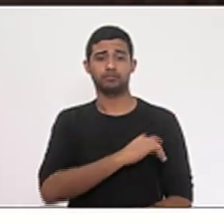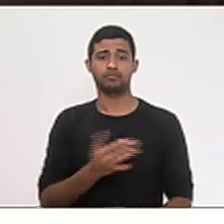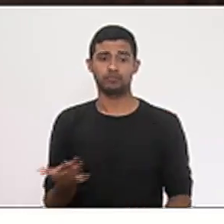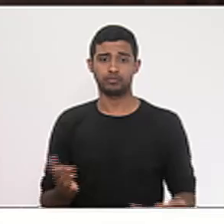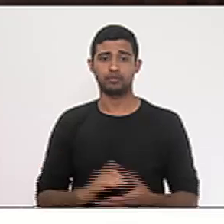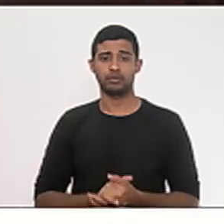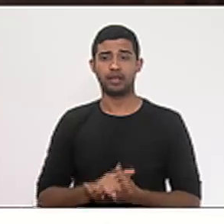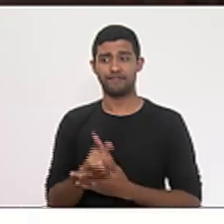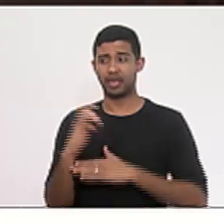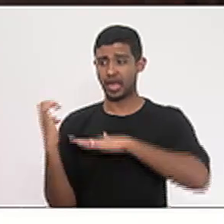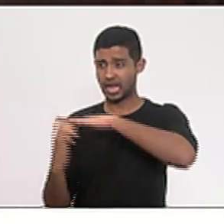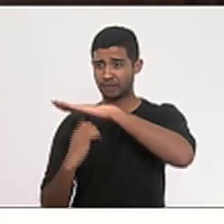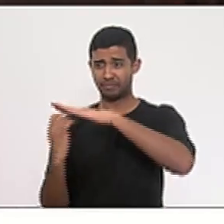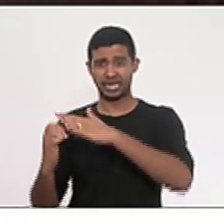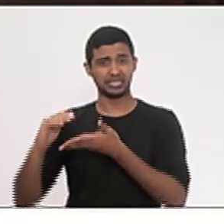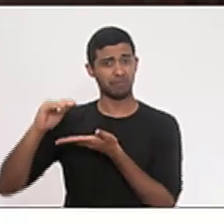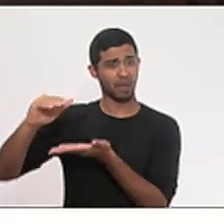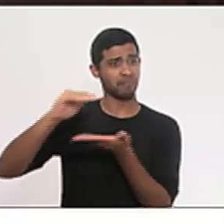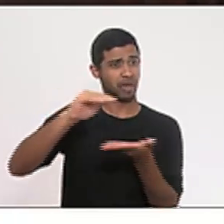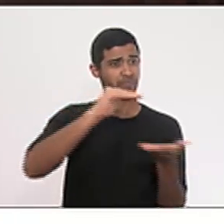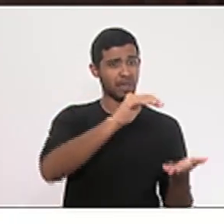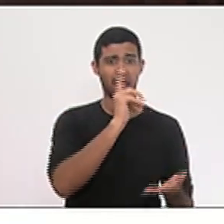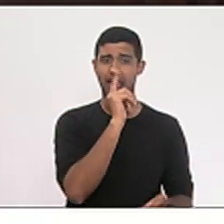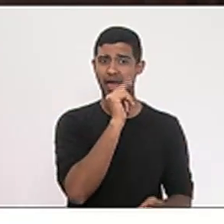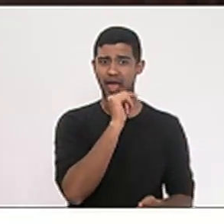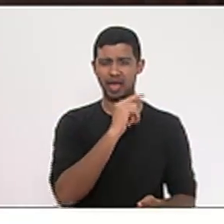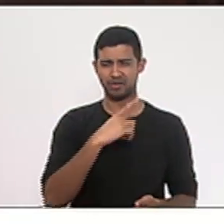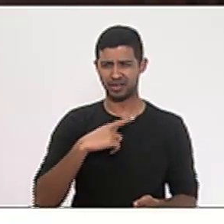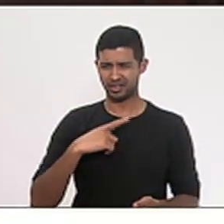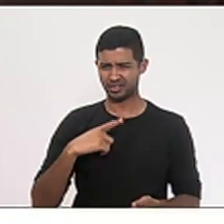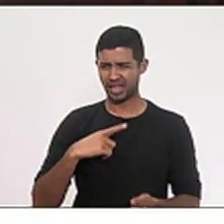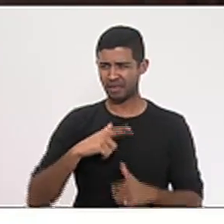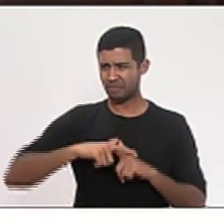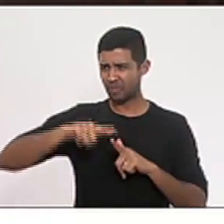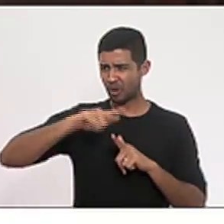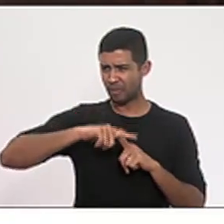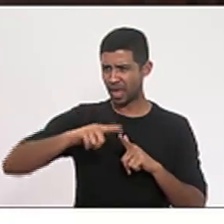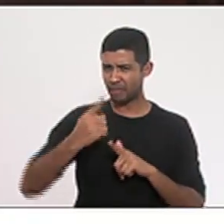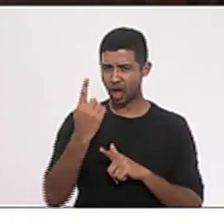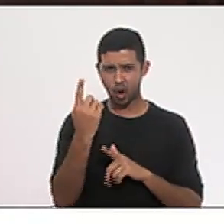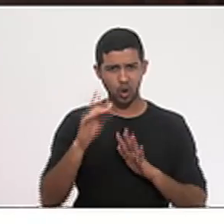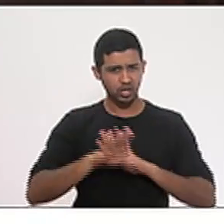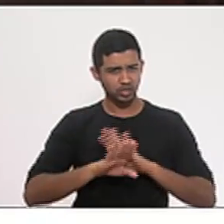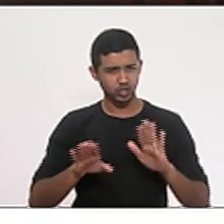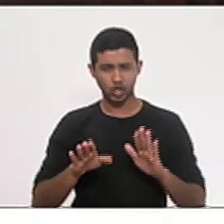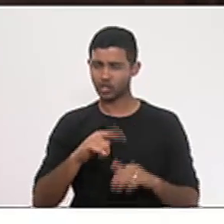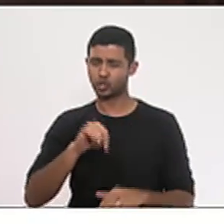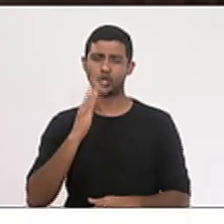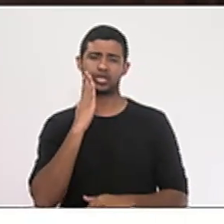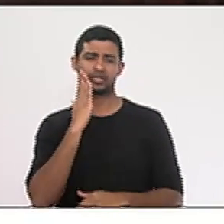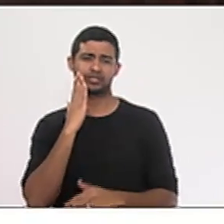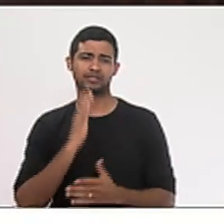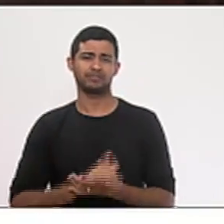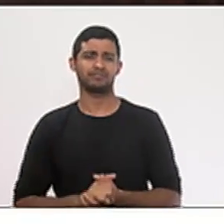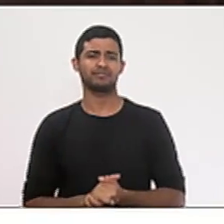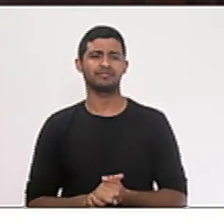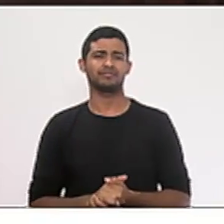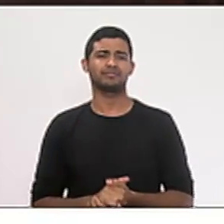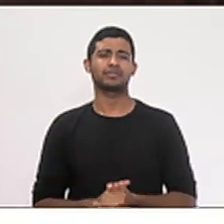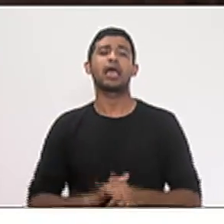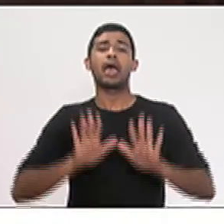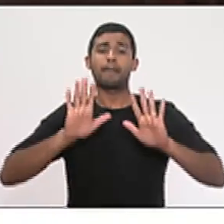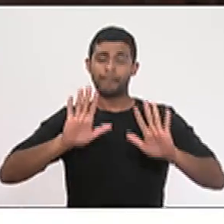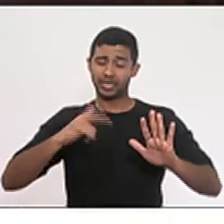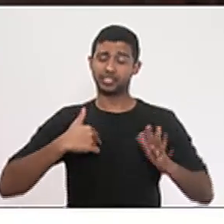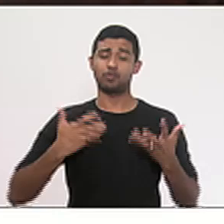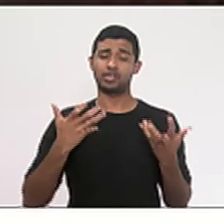onde a SEDAI entrega água, você não tem doença de veiculação hídrica. Isso é sabido. Mas eu quero ressaltar